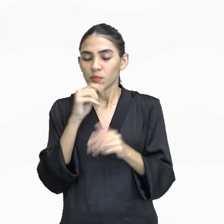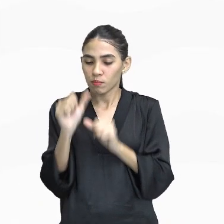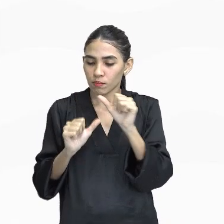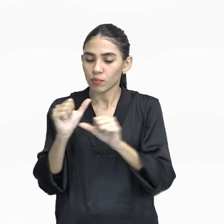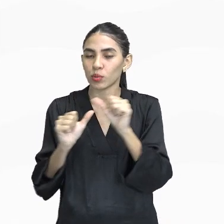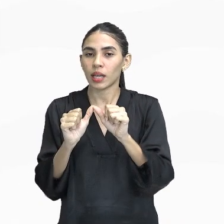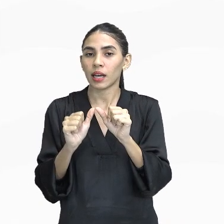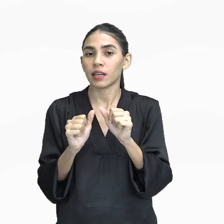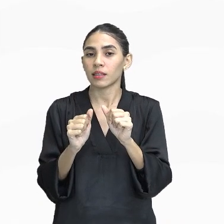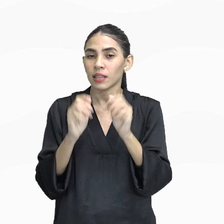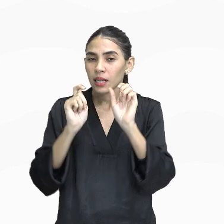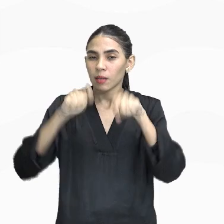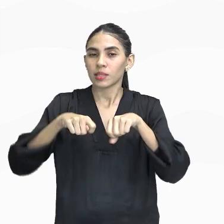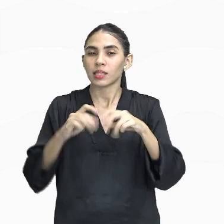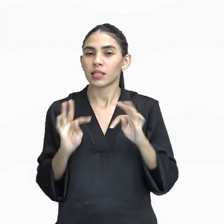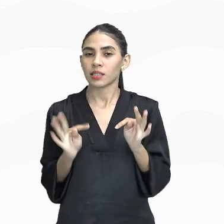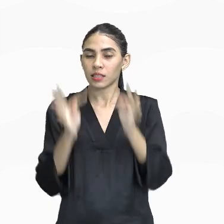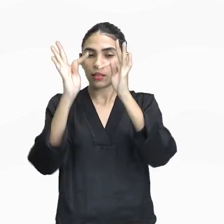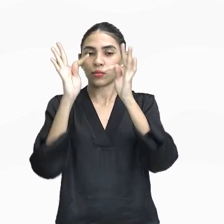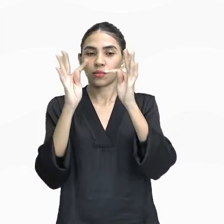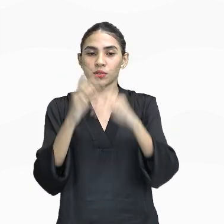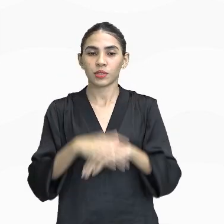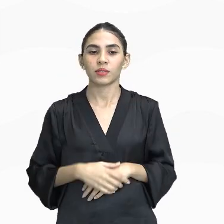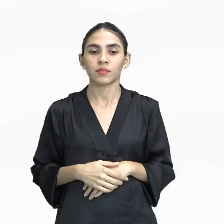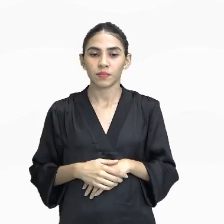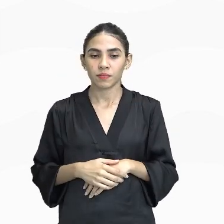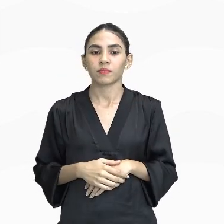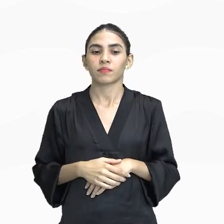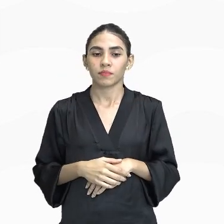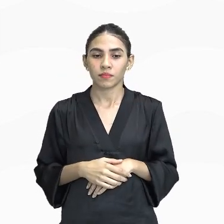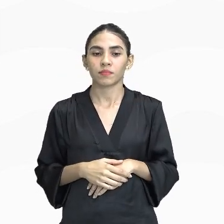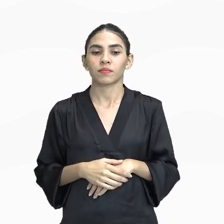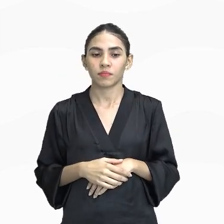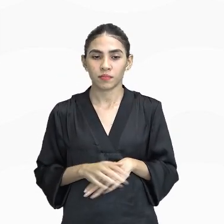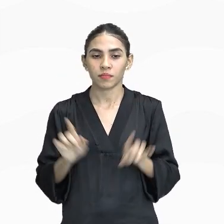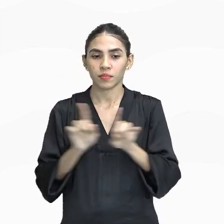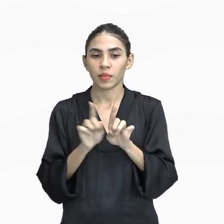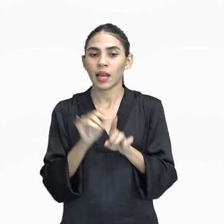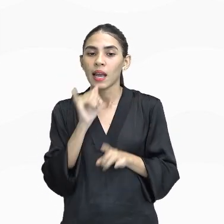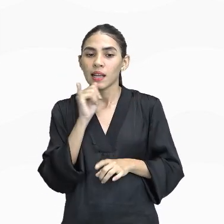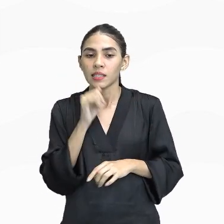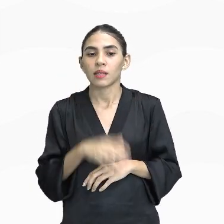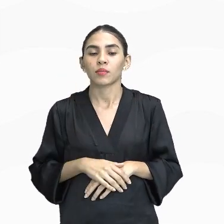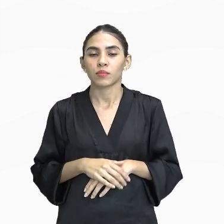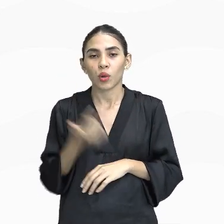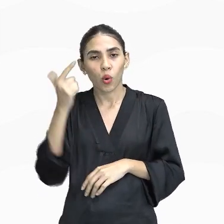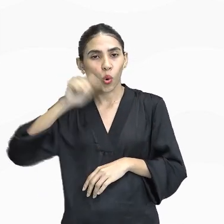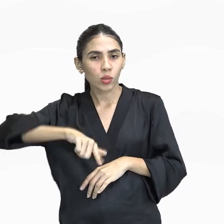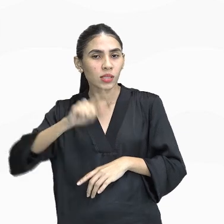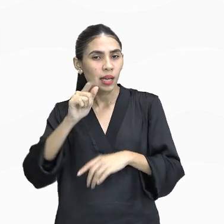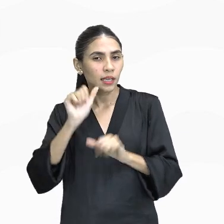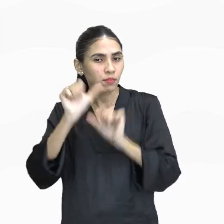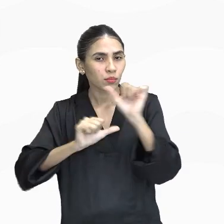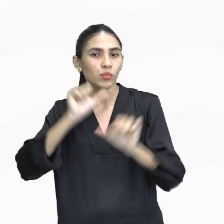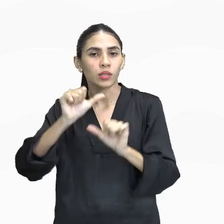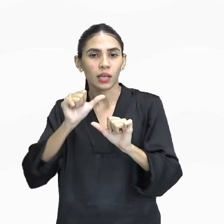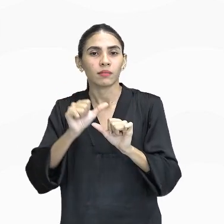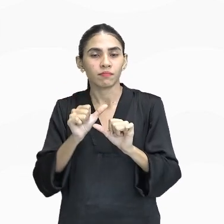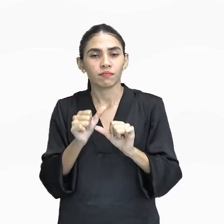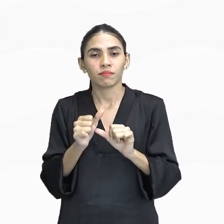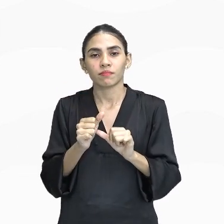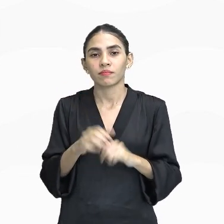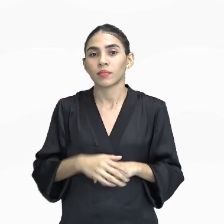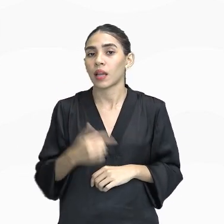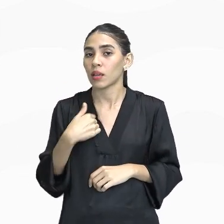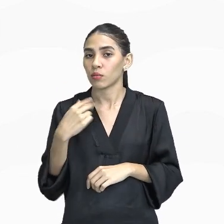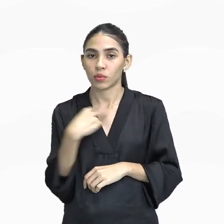os seres humanos têm a capacidade, né, de transcender, vamos dizer assim, as suas limitações naturais.